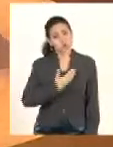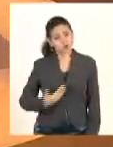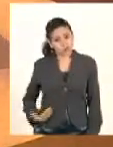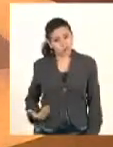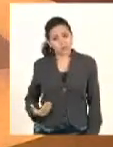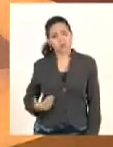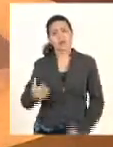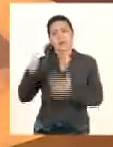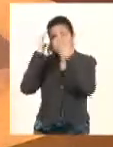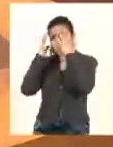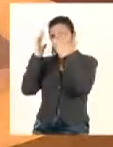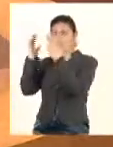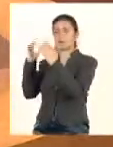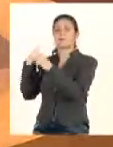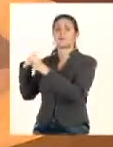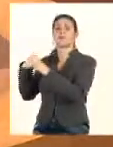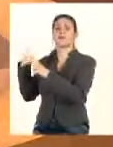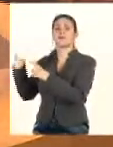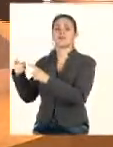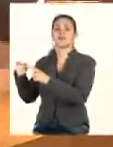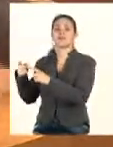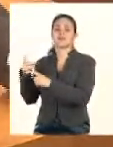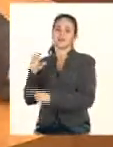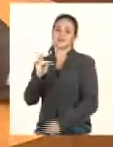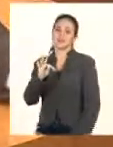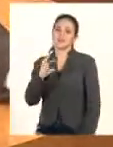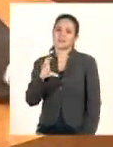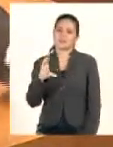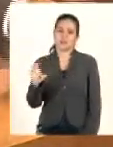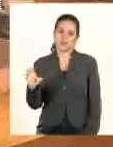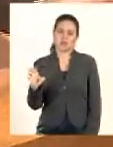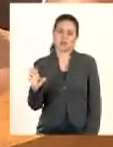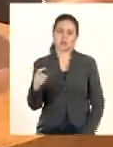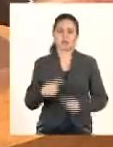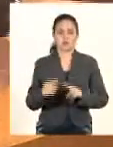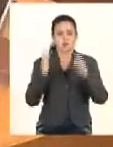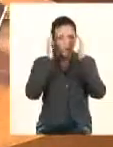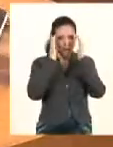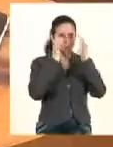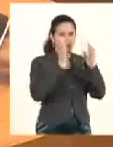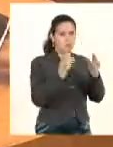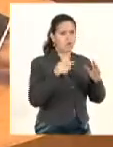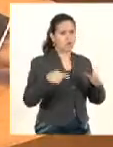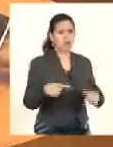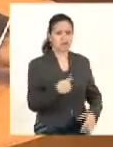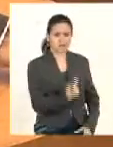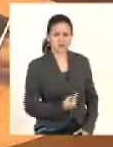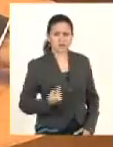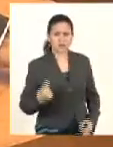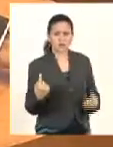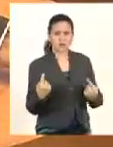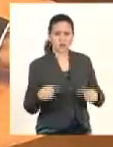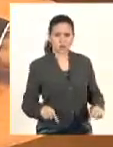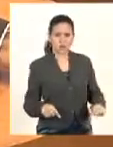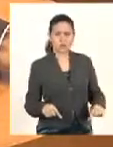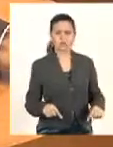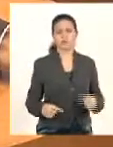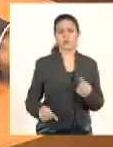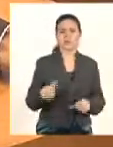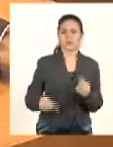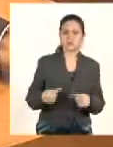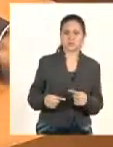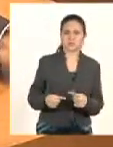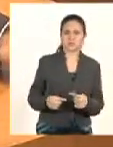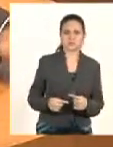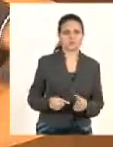Tribunal de Contas, mas não dá o braço a torcer por conta da oposição. Mas tudo bem. E aquele que se sentiu